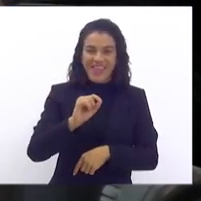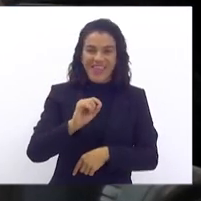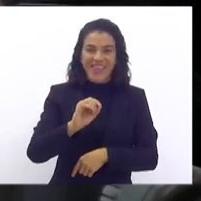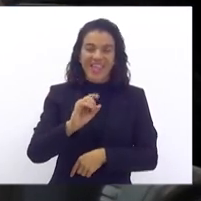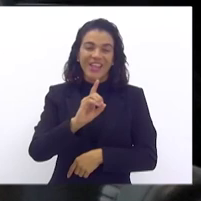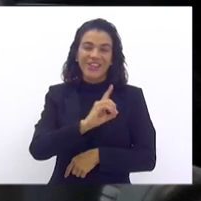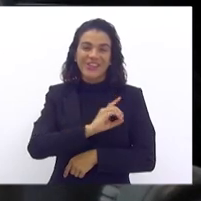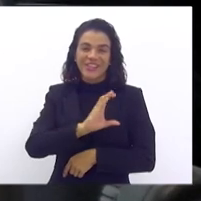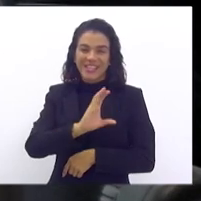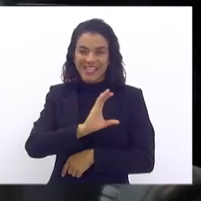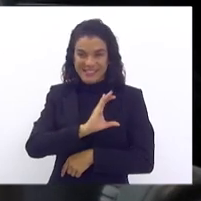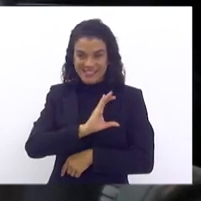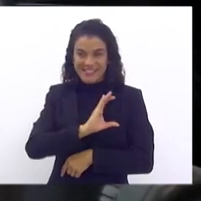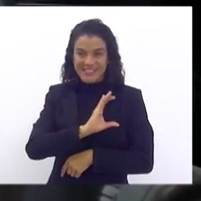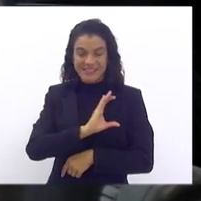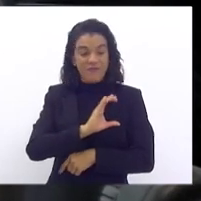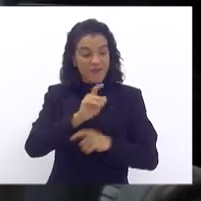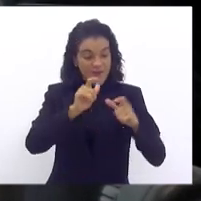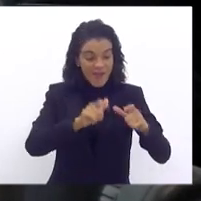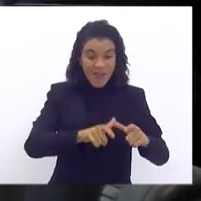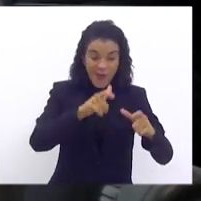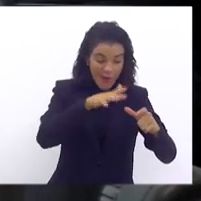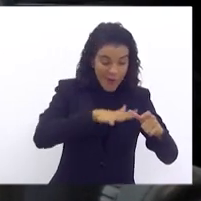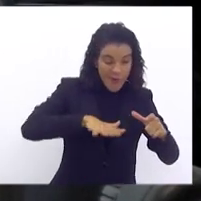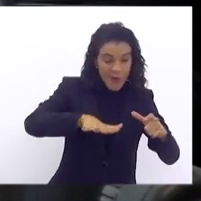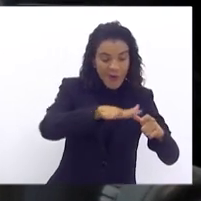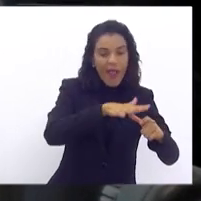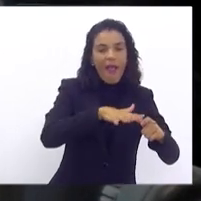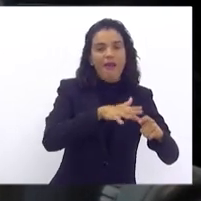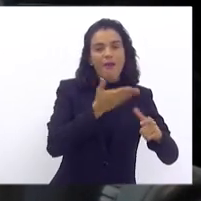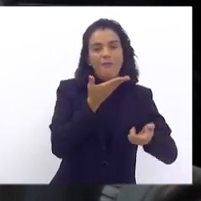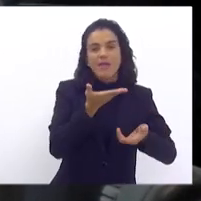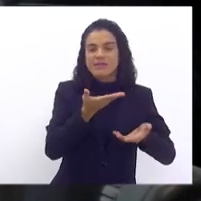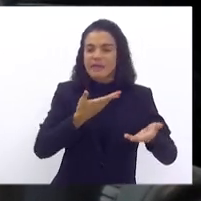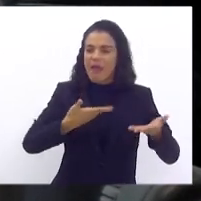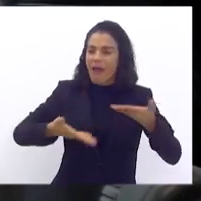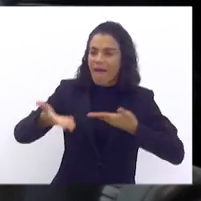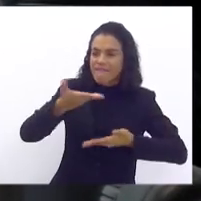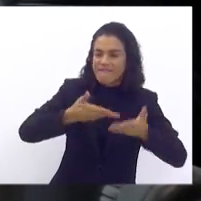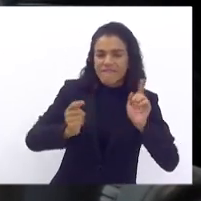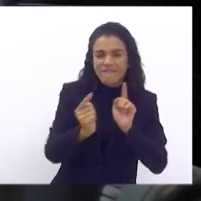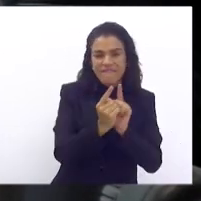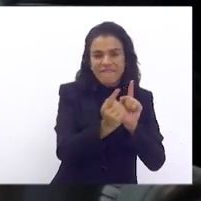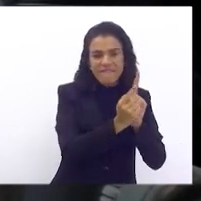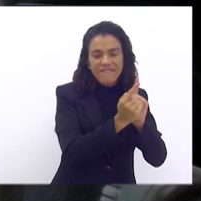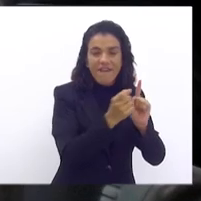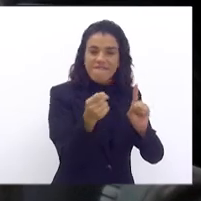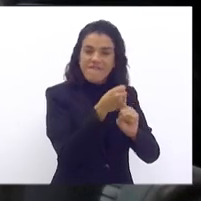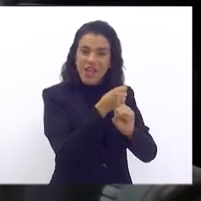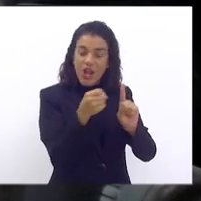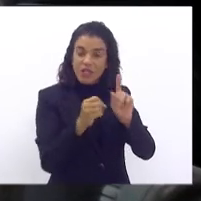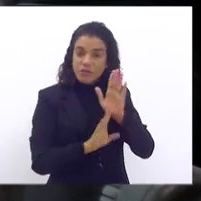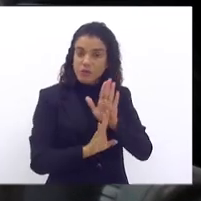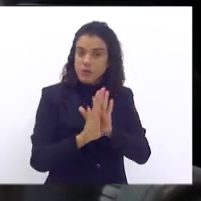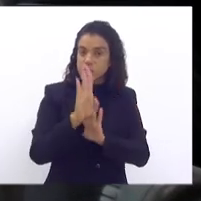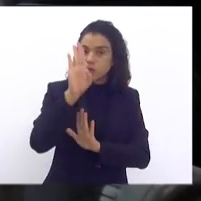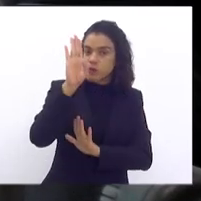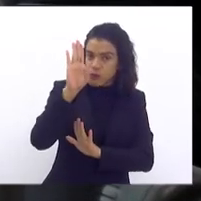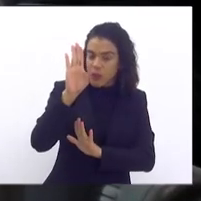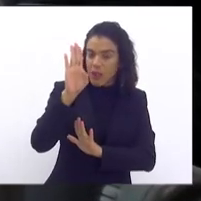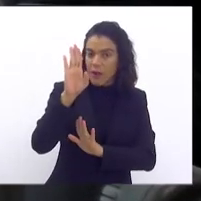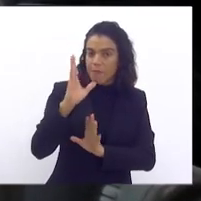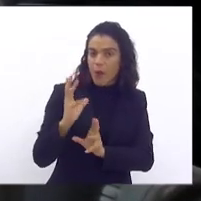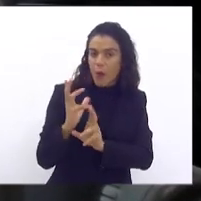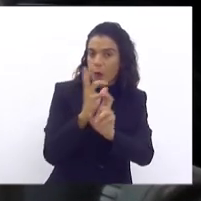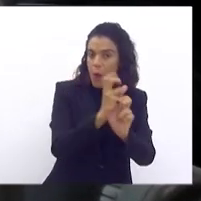Caxias. Foi ali que eu comecei a lidar com a temática da violência doméstica, dado o índice altíssimo, né? Então, a partir